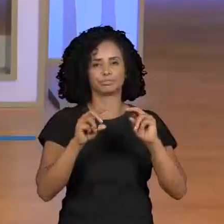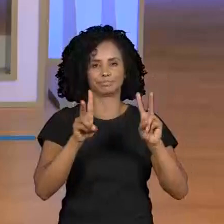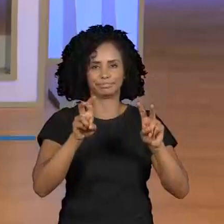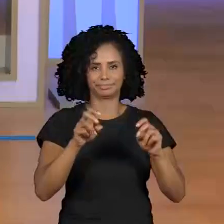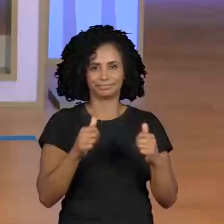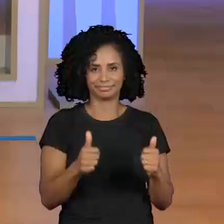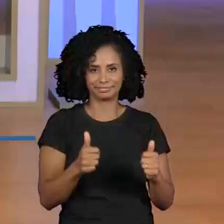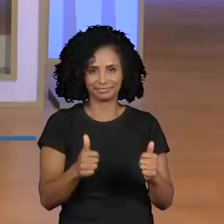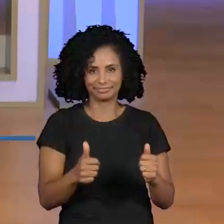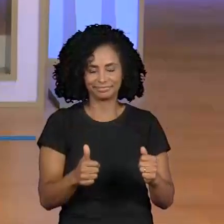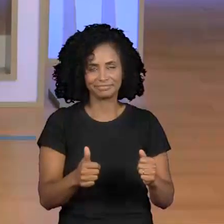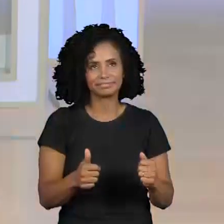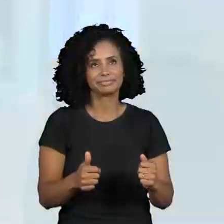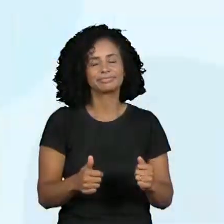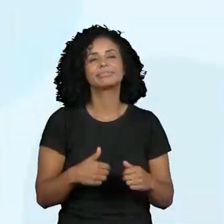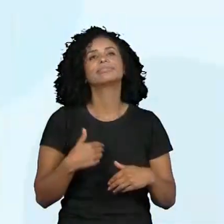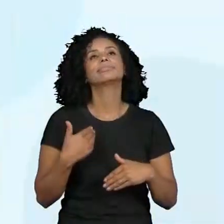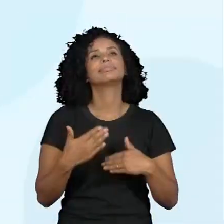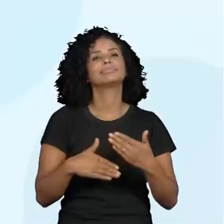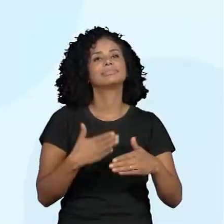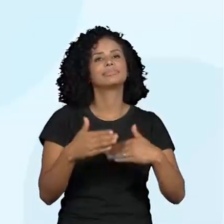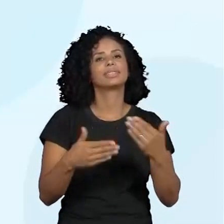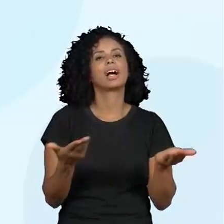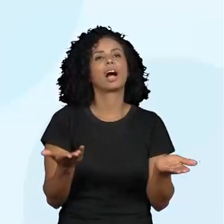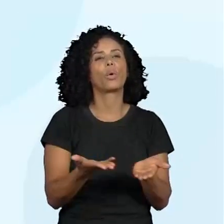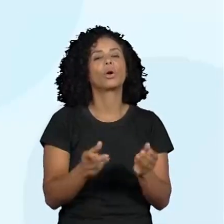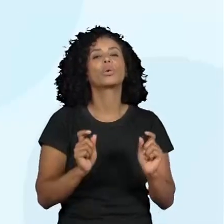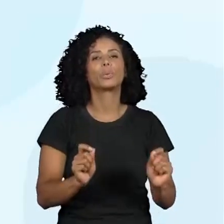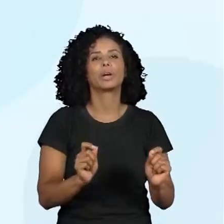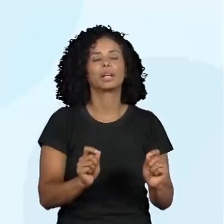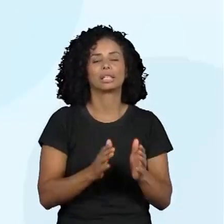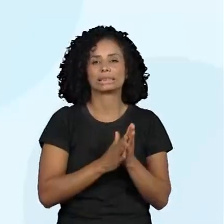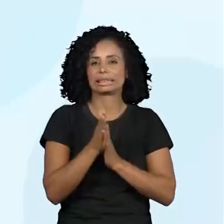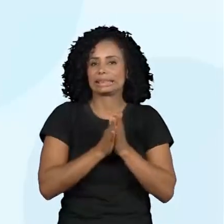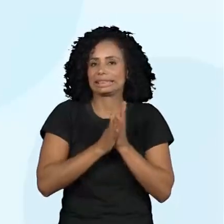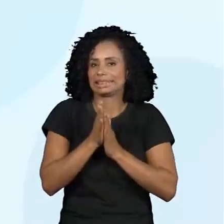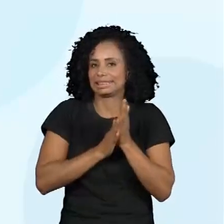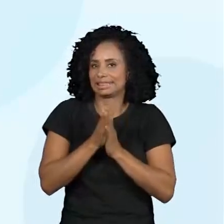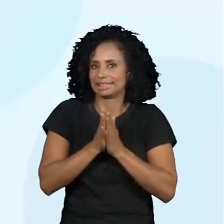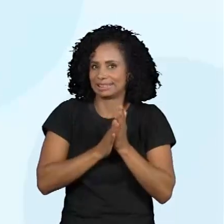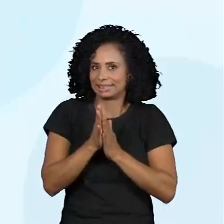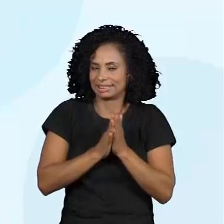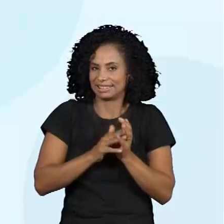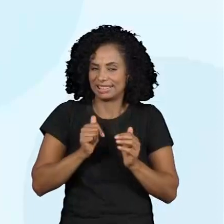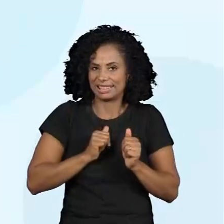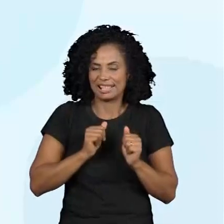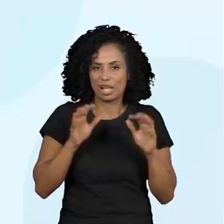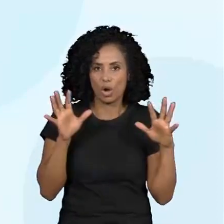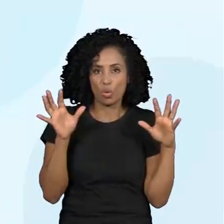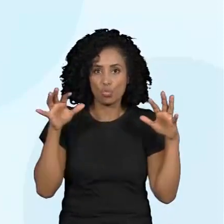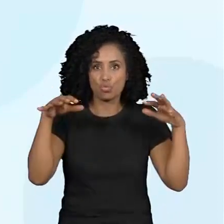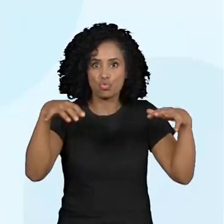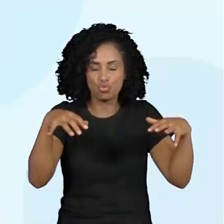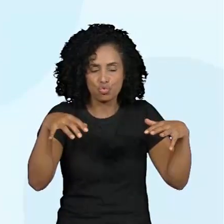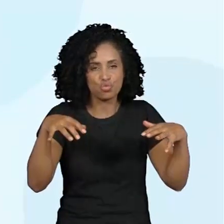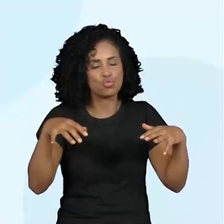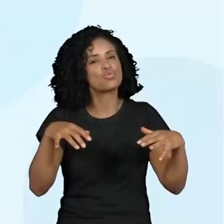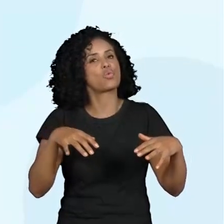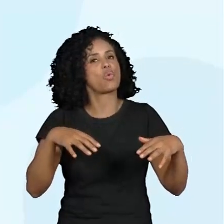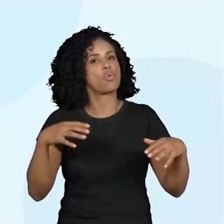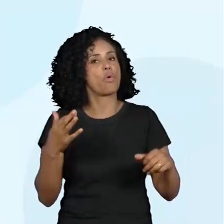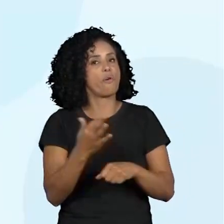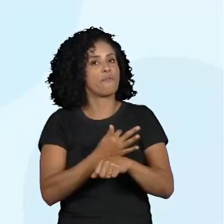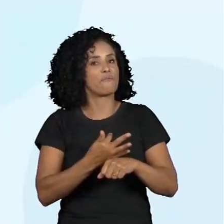último. Continuando, o que nós vamos continuar? Tcharam! Um susto de férias. Como será